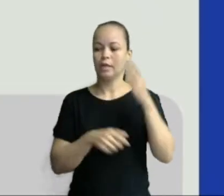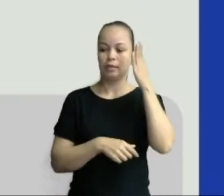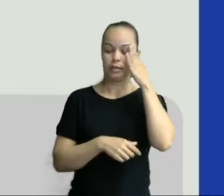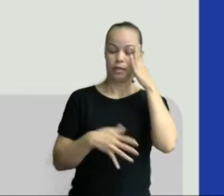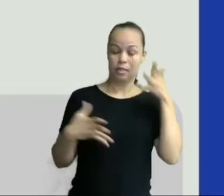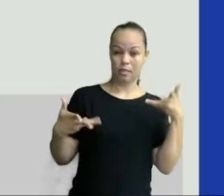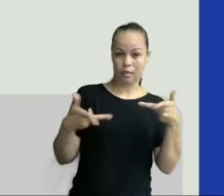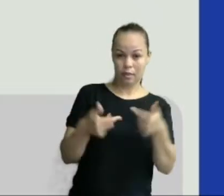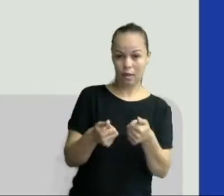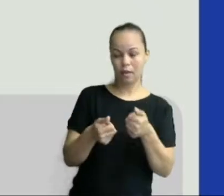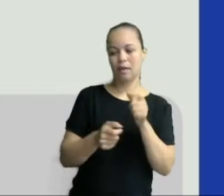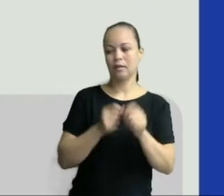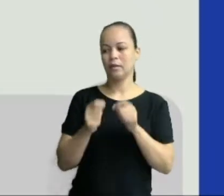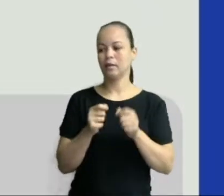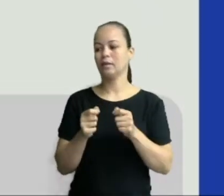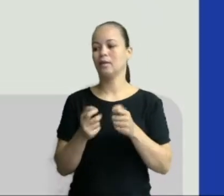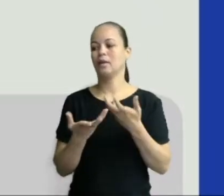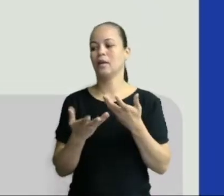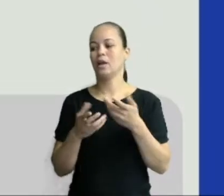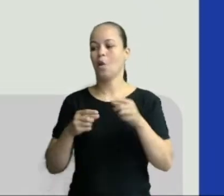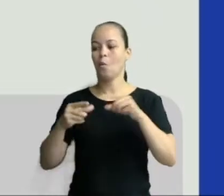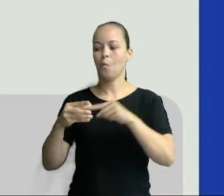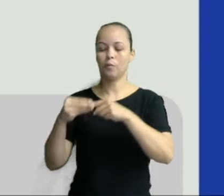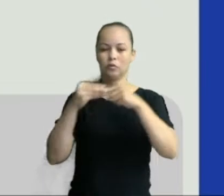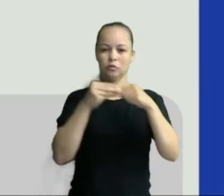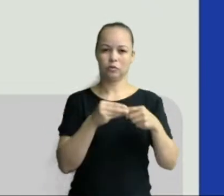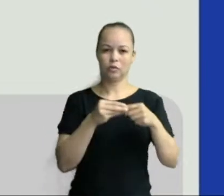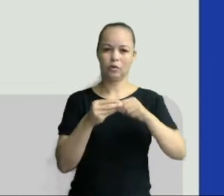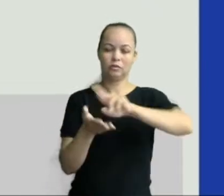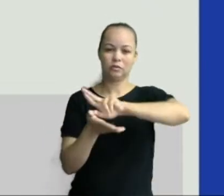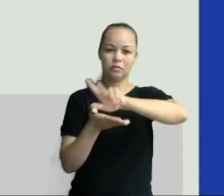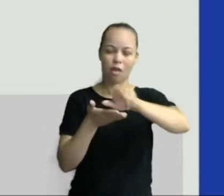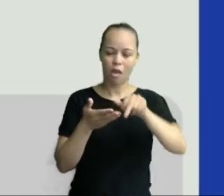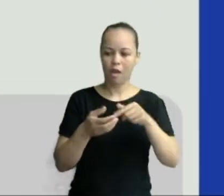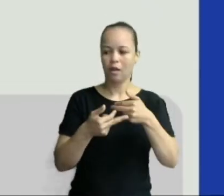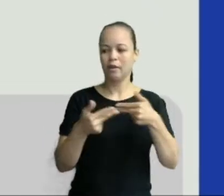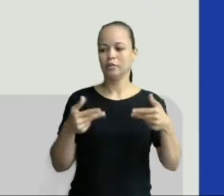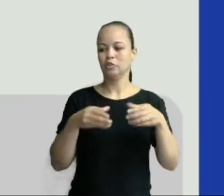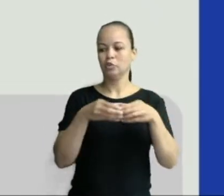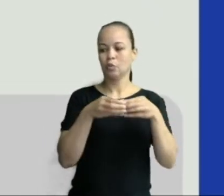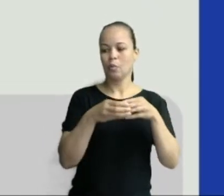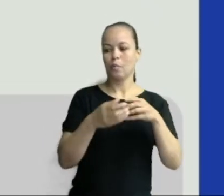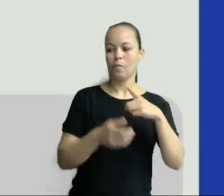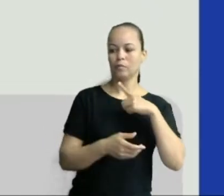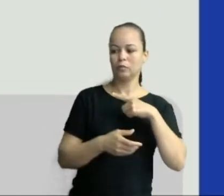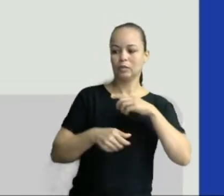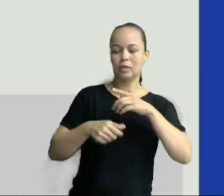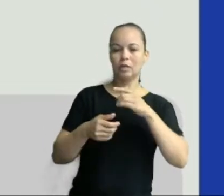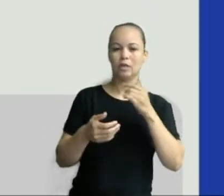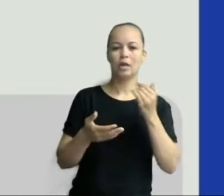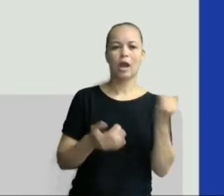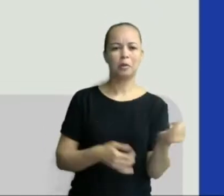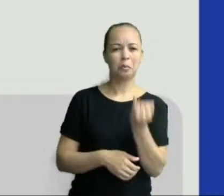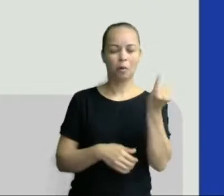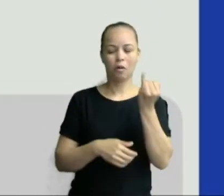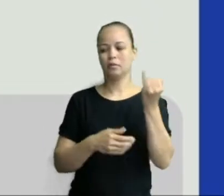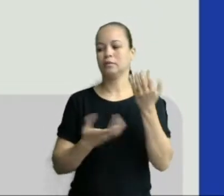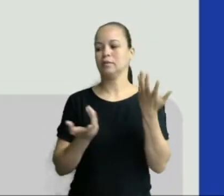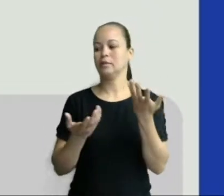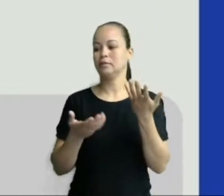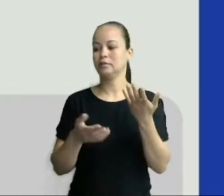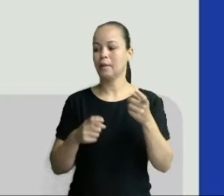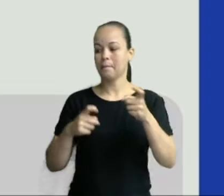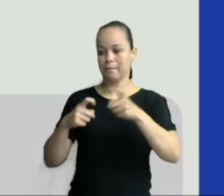são seres que possuem grande importância médica, causando algumas doenças, é importantíssimo para a vida